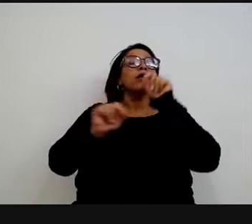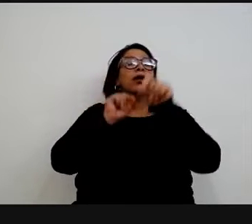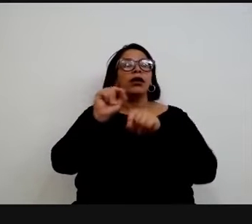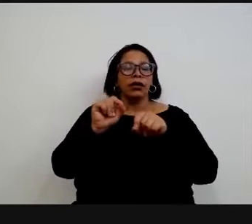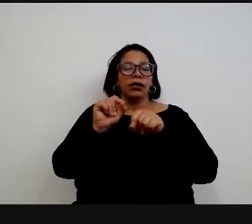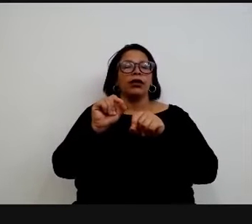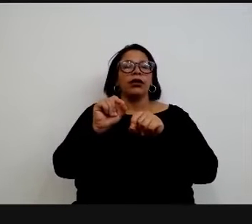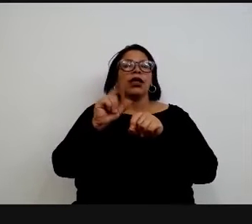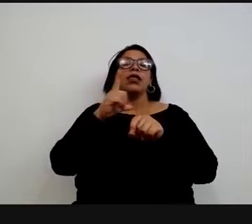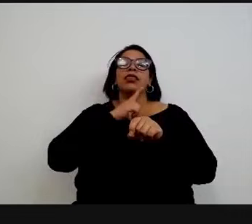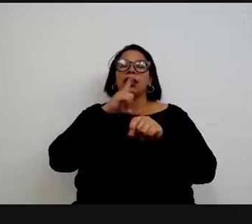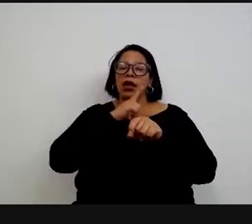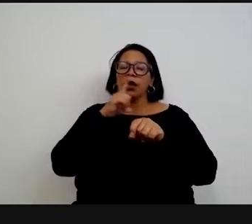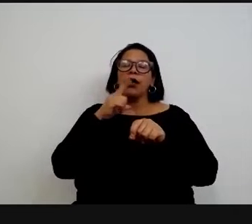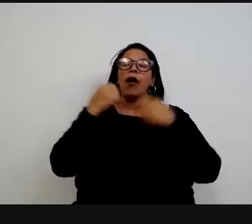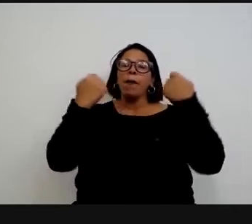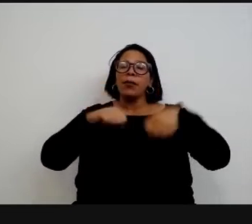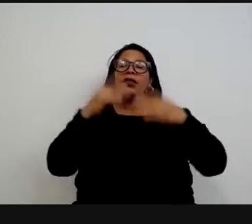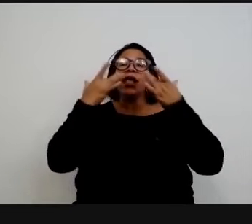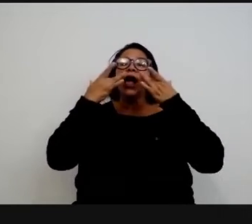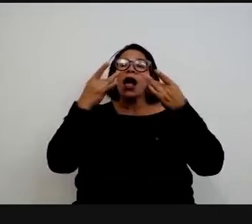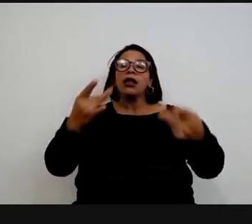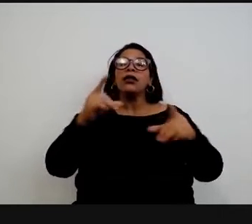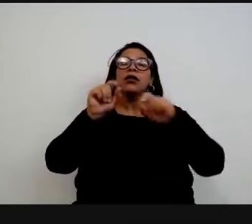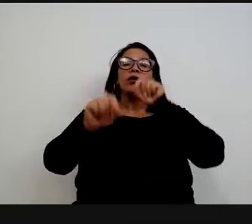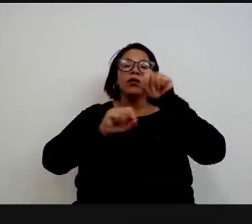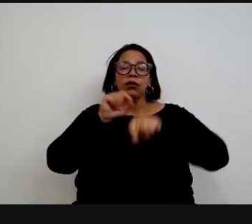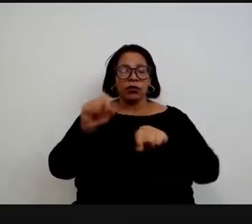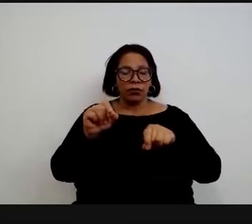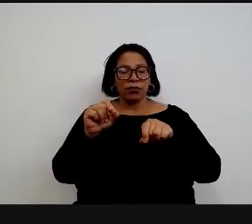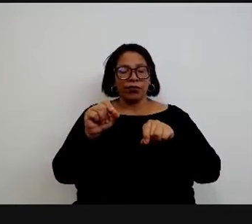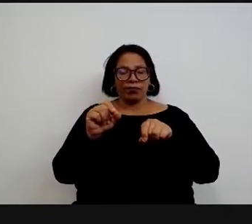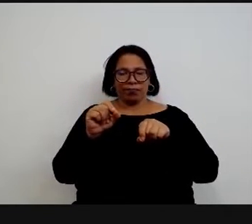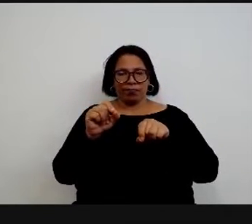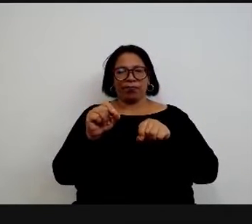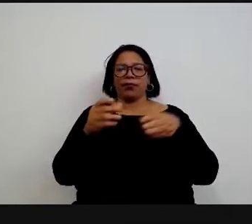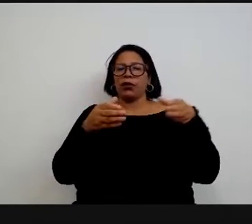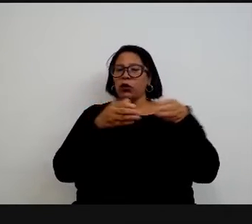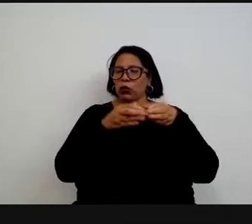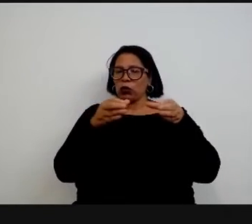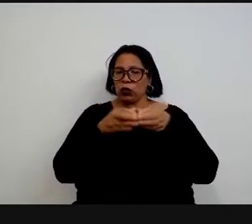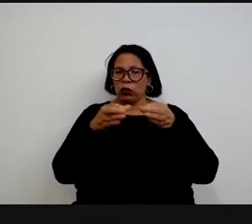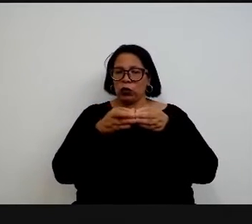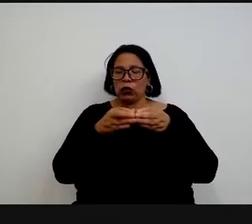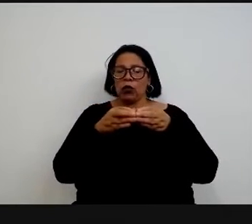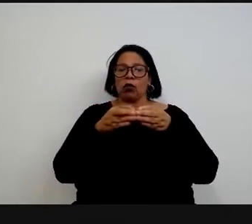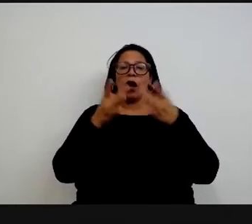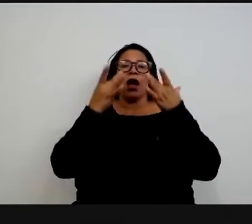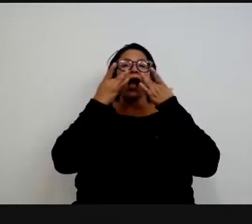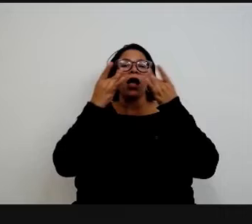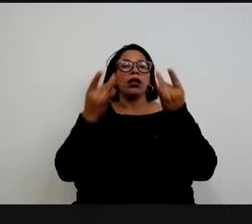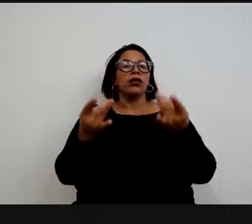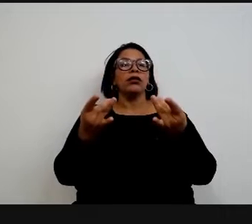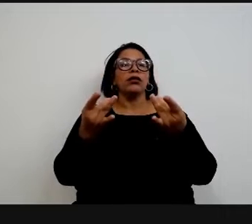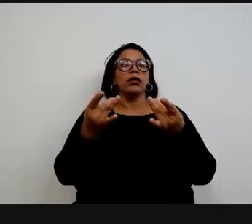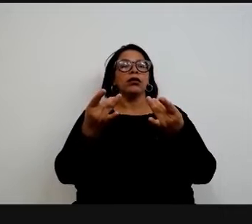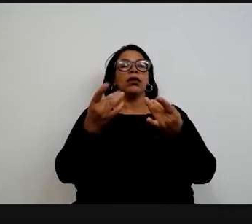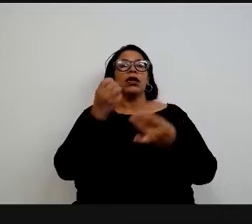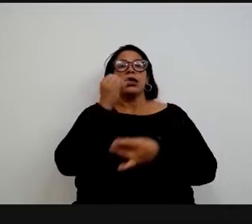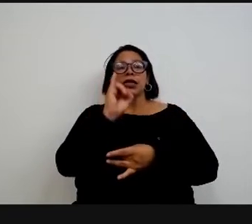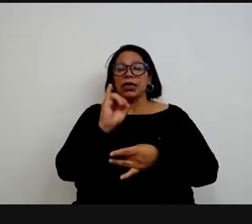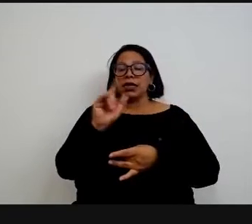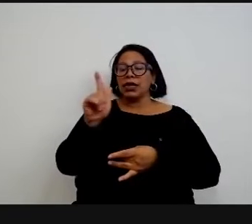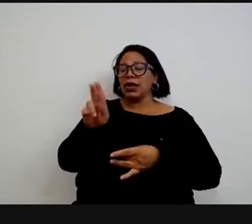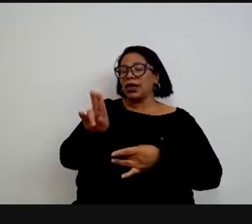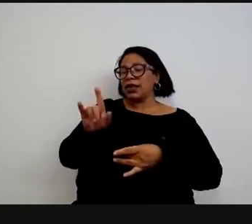também que temos que estar atentos. Aí dentro do grupo, aí Maria Alice chamou atenção para se o